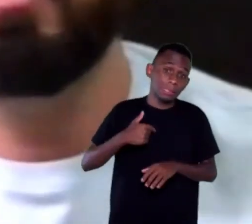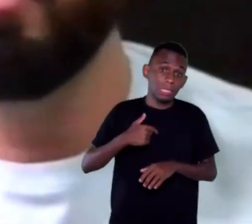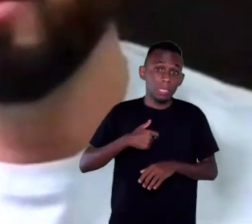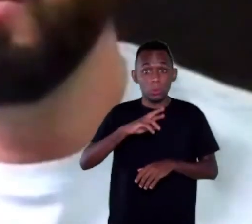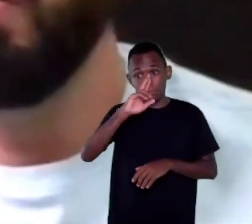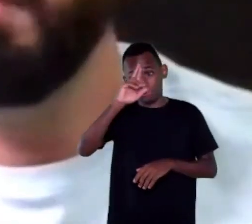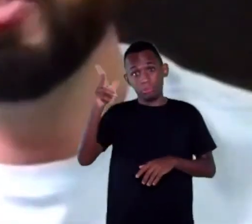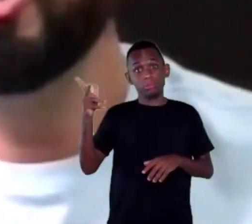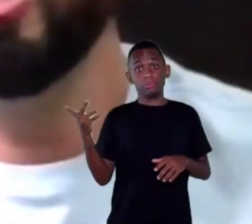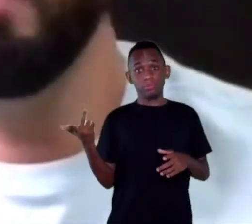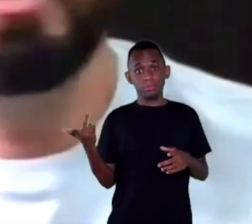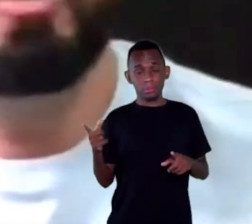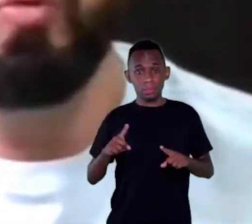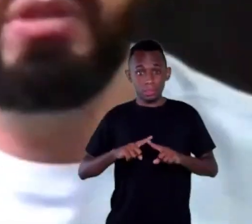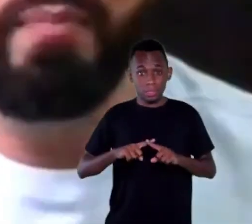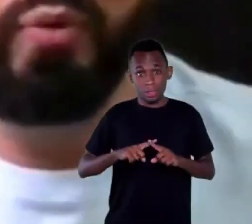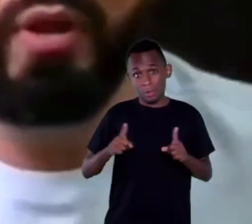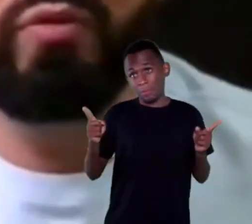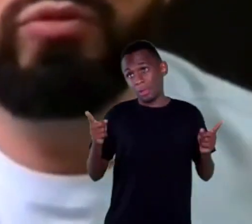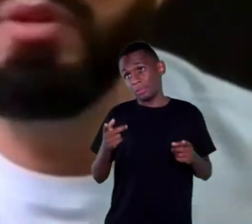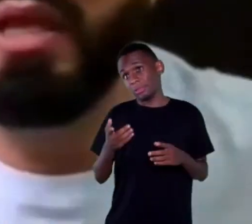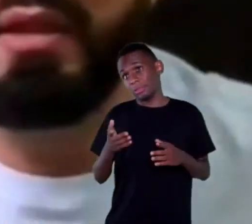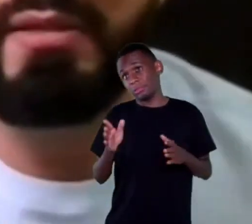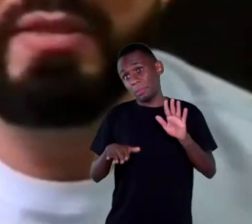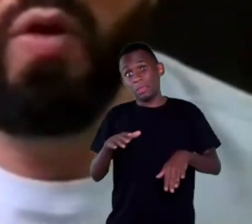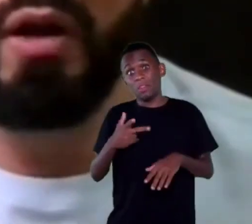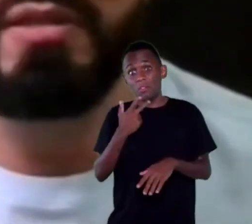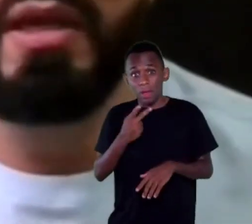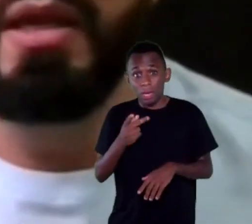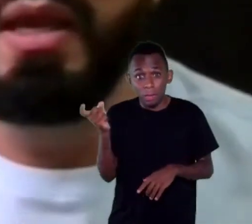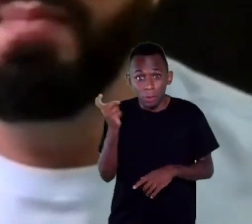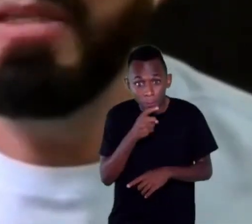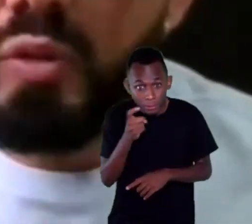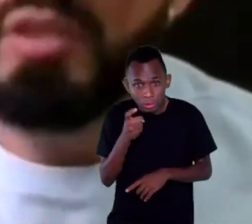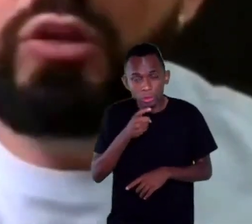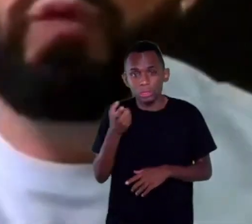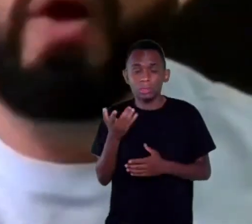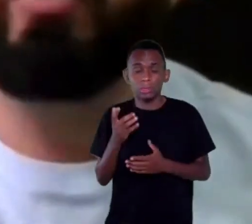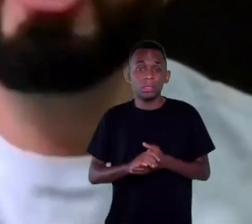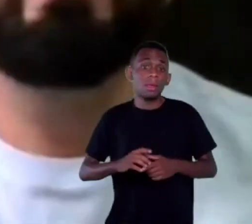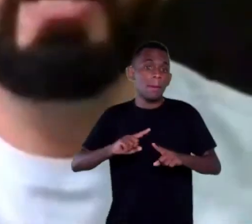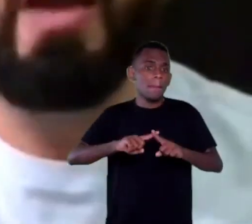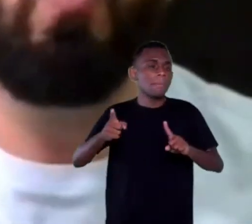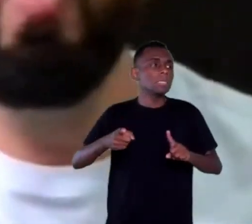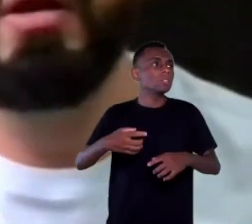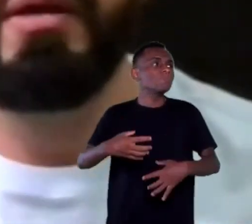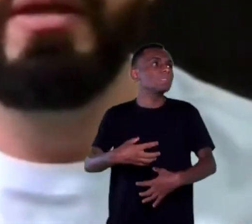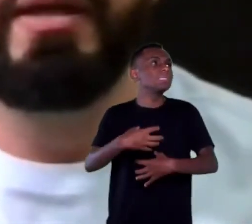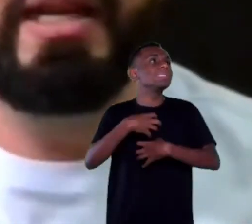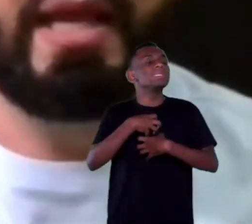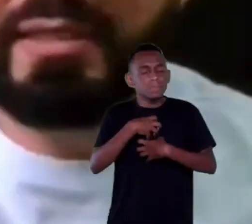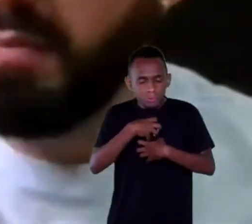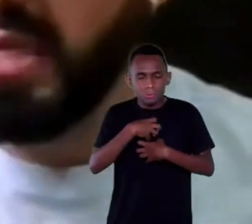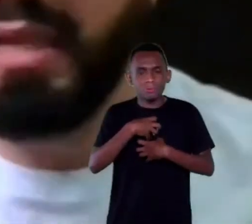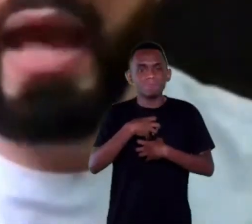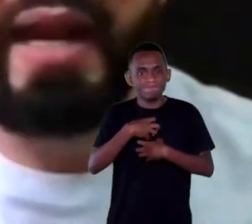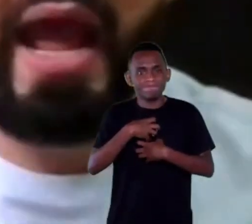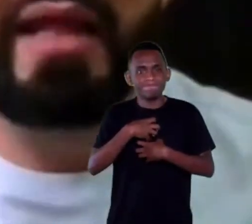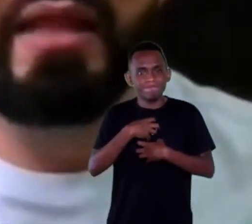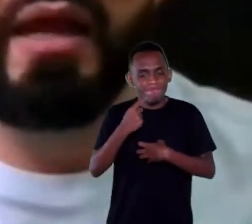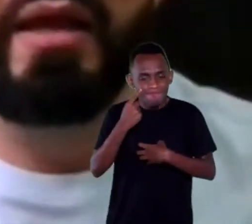eu estou falando uma mentira absurda, porque eu não estou dentro das escolas. Mas eu sinto falta de ver na rua,